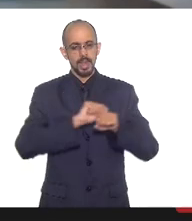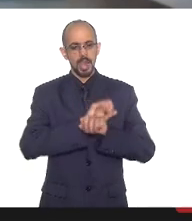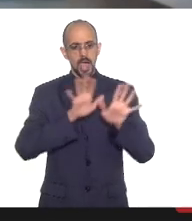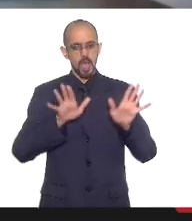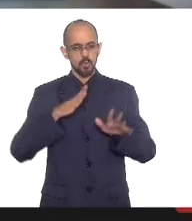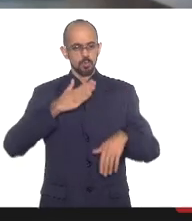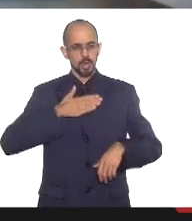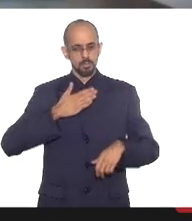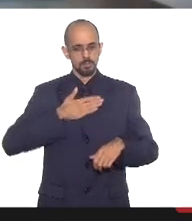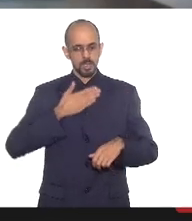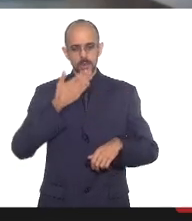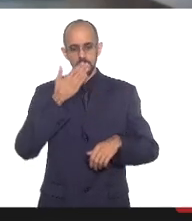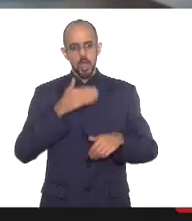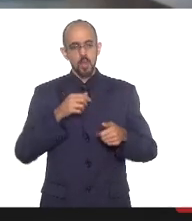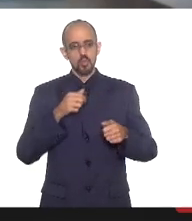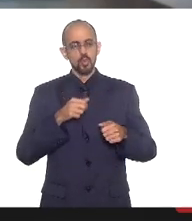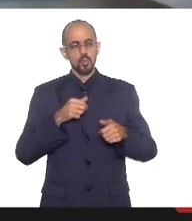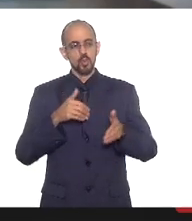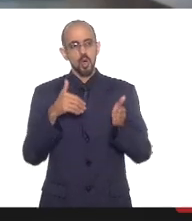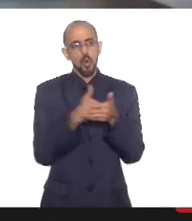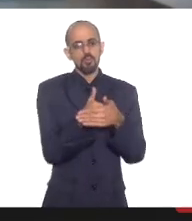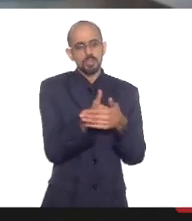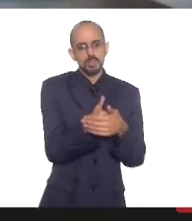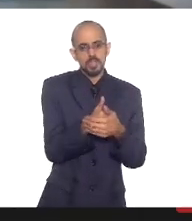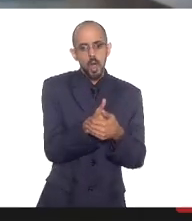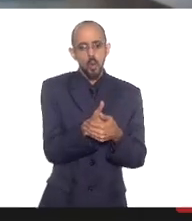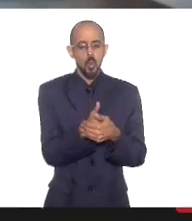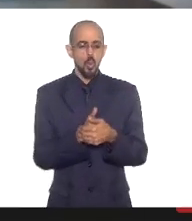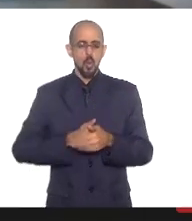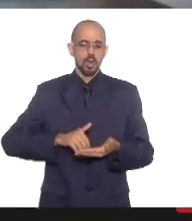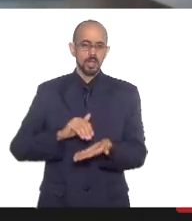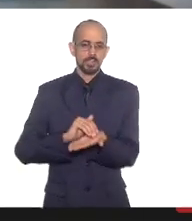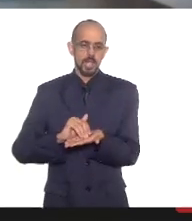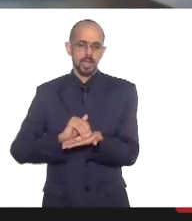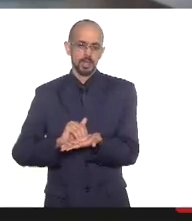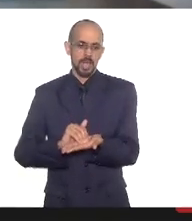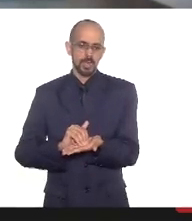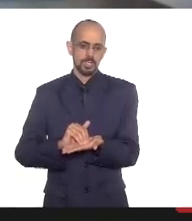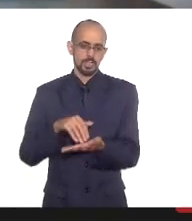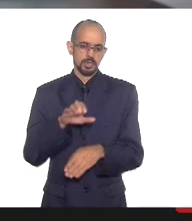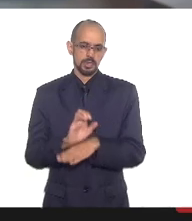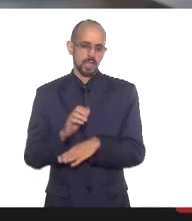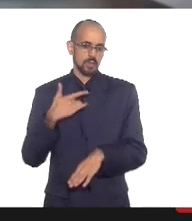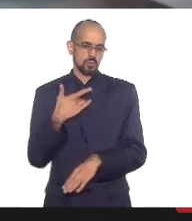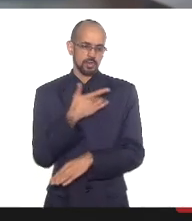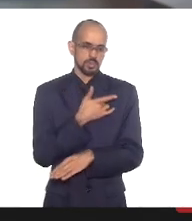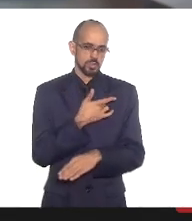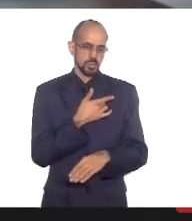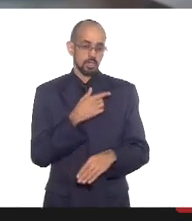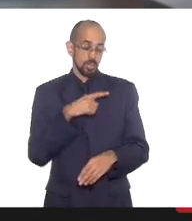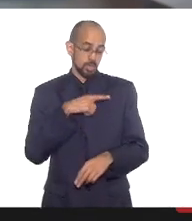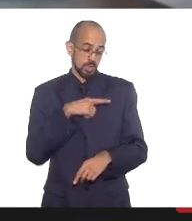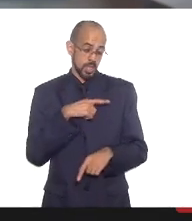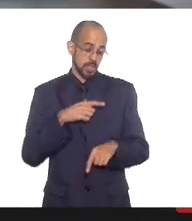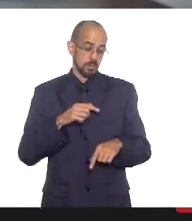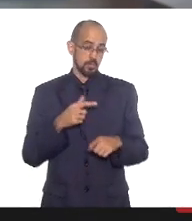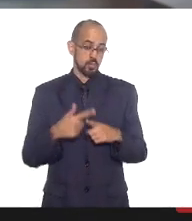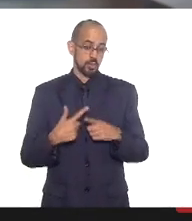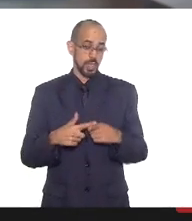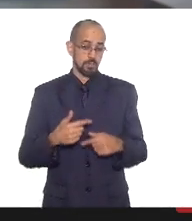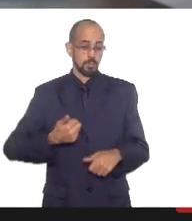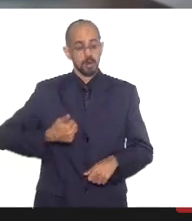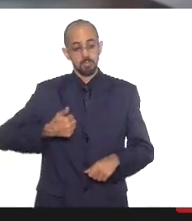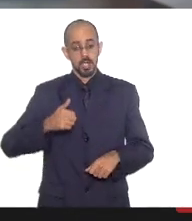qual o tipo de a missão que a Secretaria de Estado vem daí bem tendo em relação é só uma vez primeiro não é